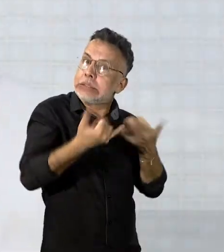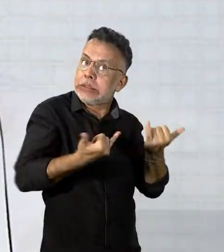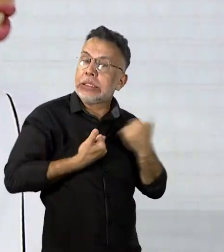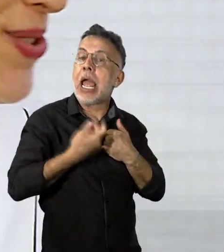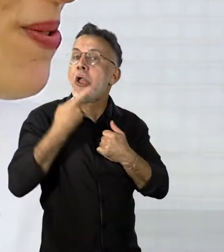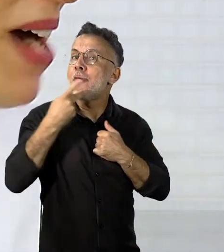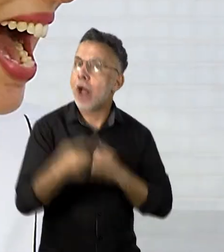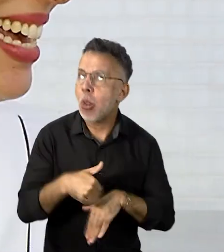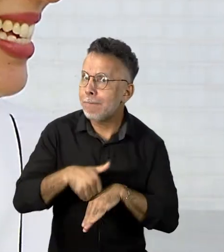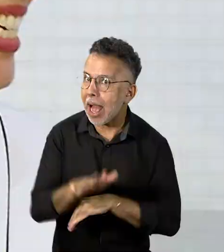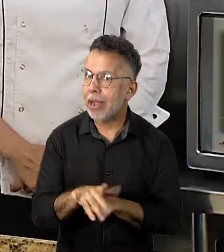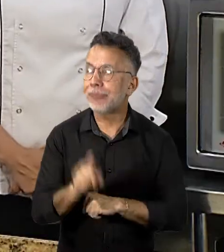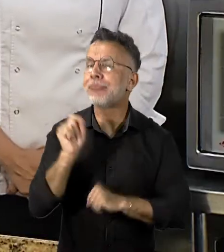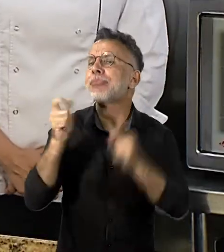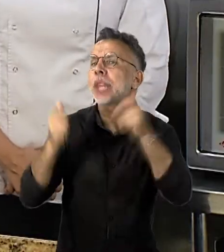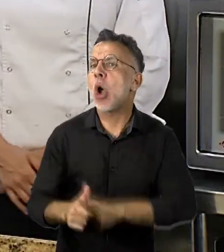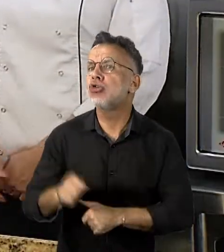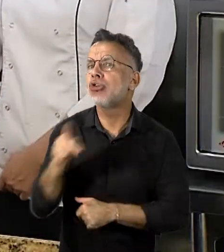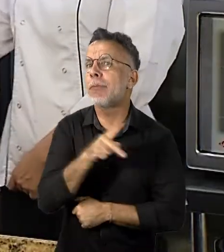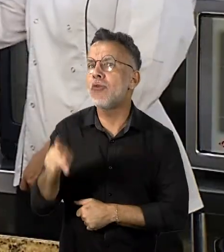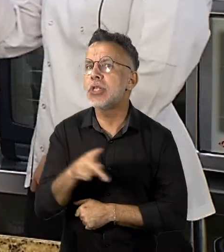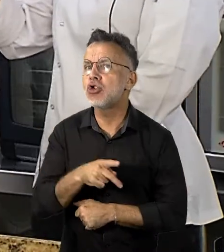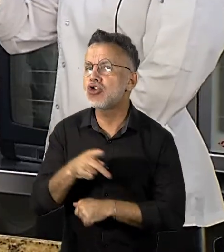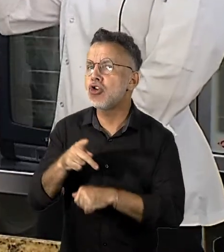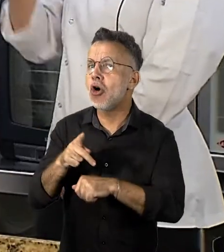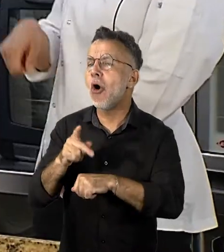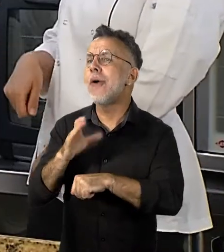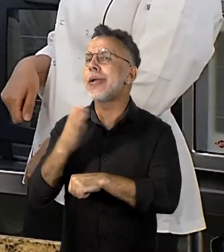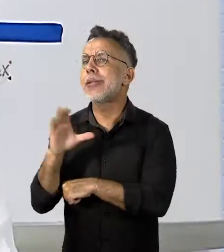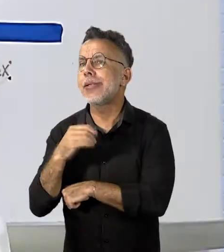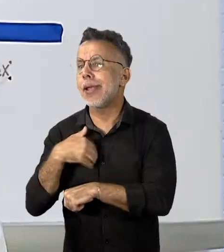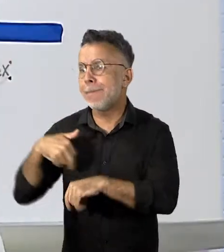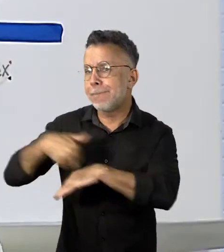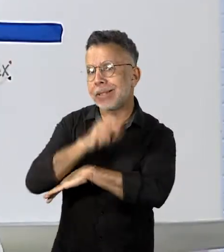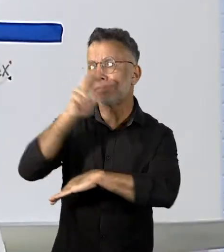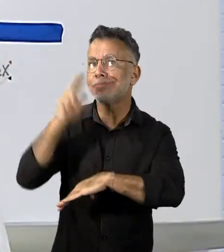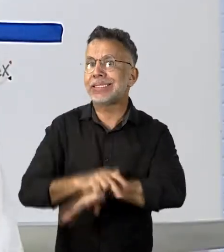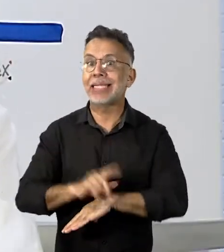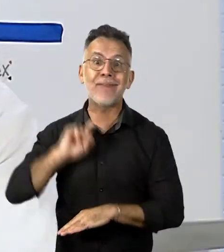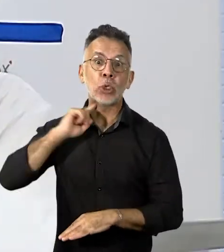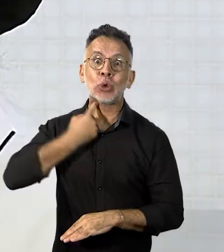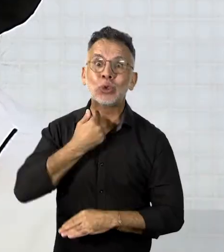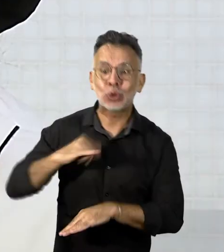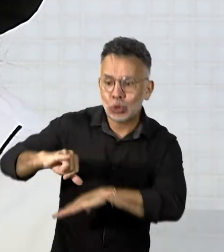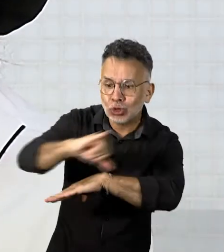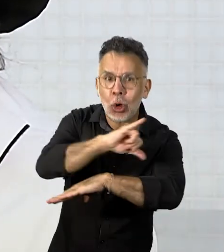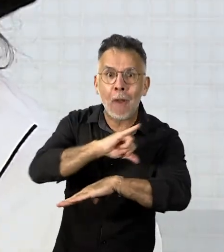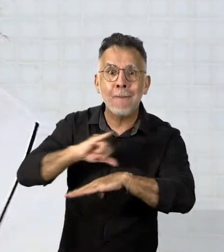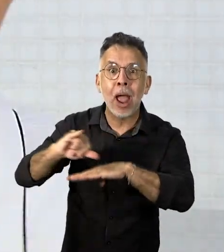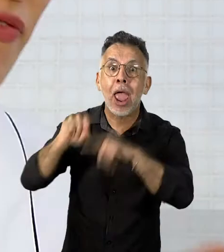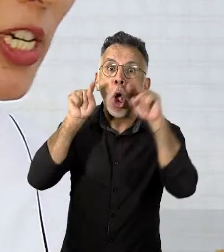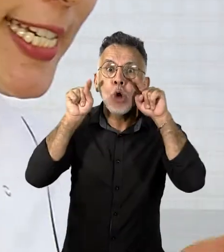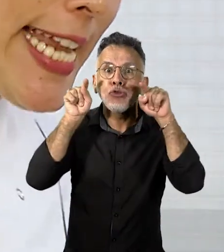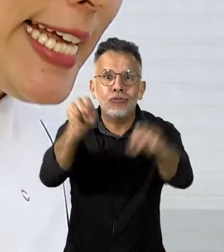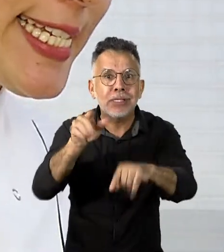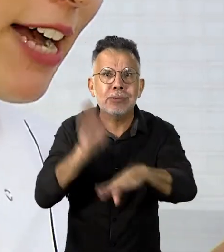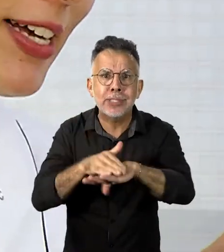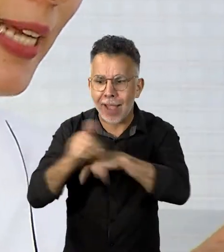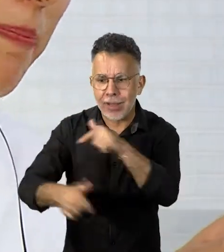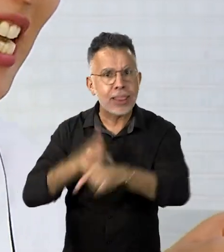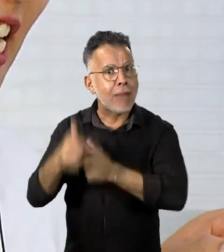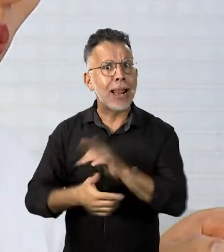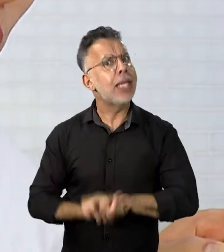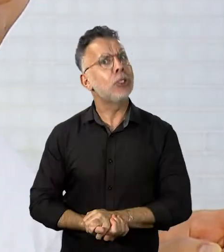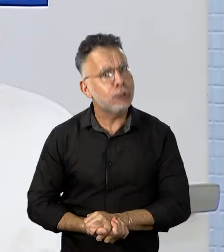E digo mais, aonde o professor Cristiano se acidentou estava sujo de óleo, bem na área onde você